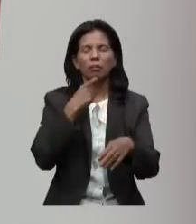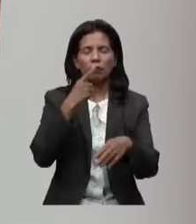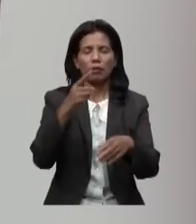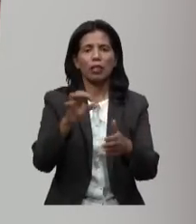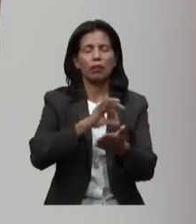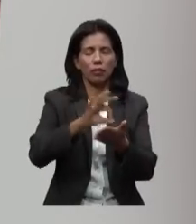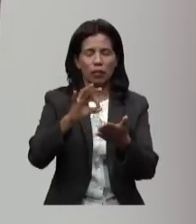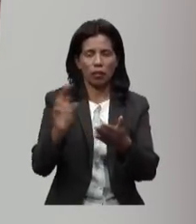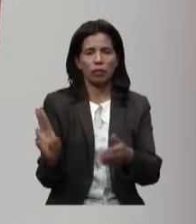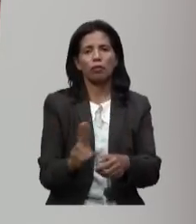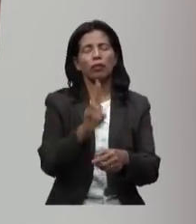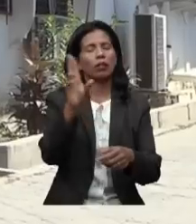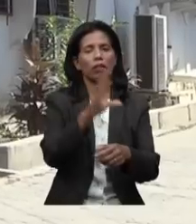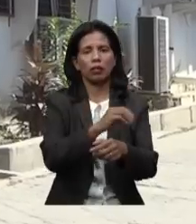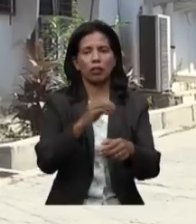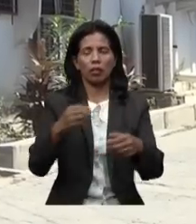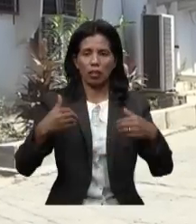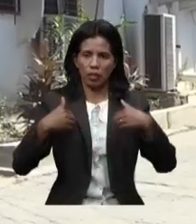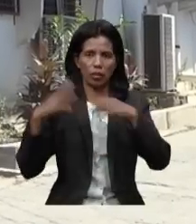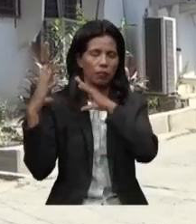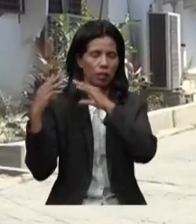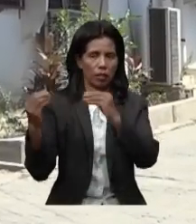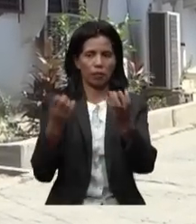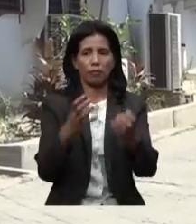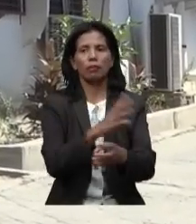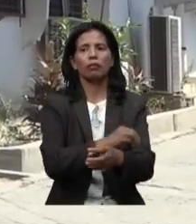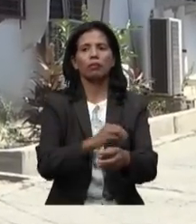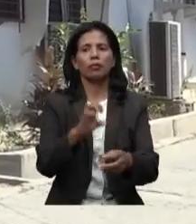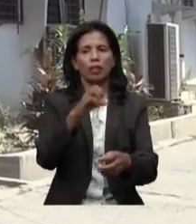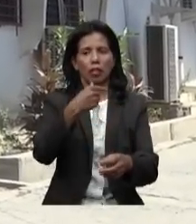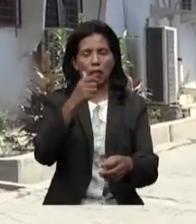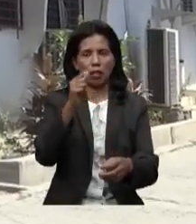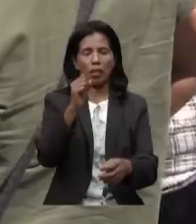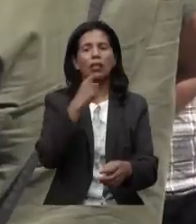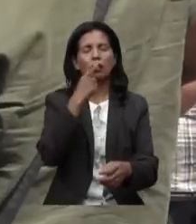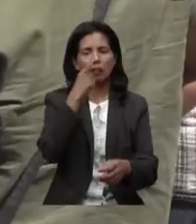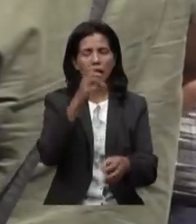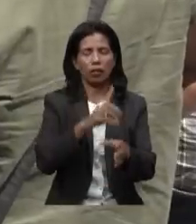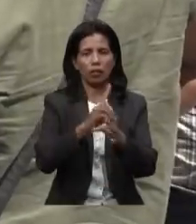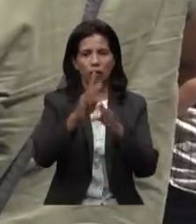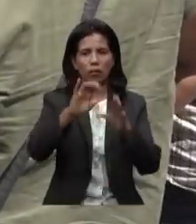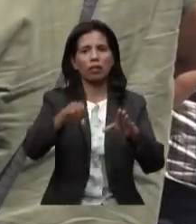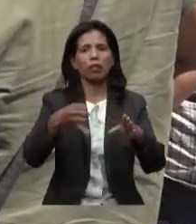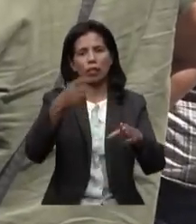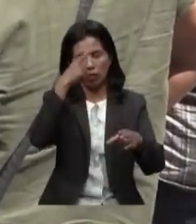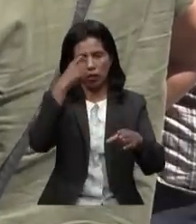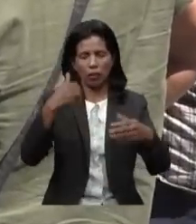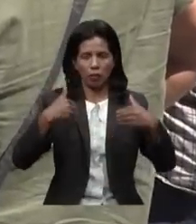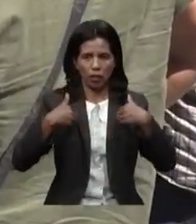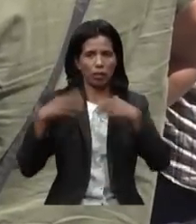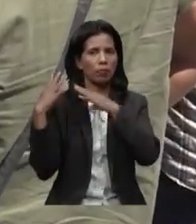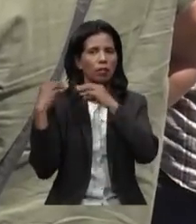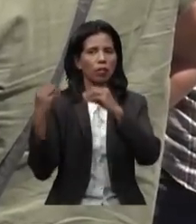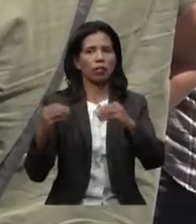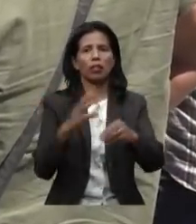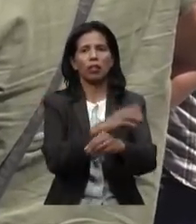formação universitária no mos experiência sira no egas de Arouso Muniz ba diretor geral adjunto tamba ia experiência e